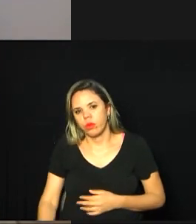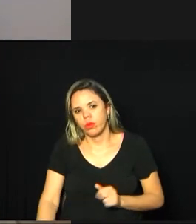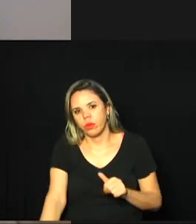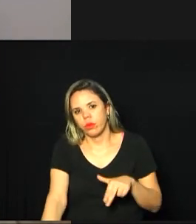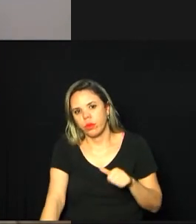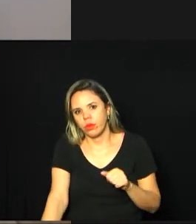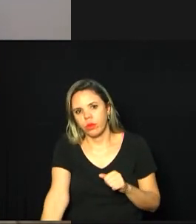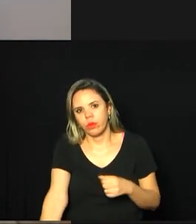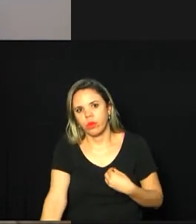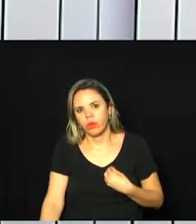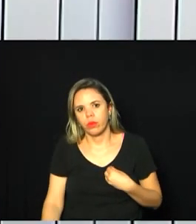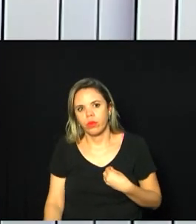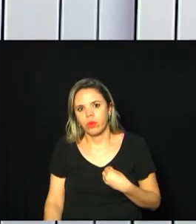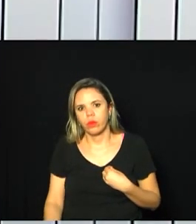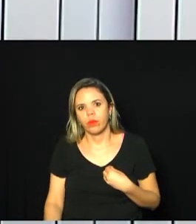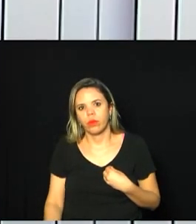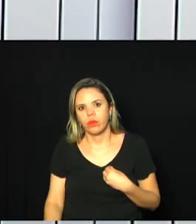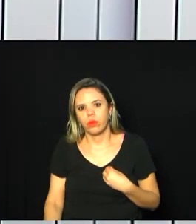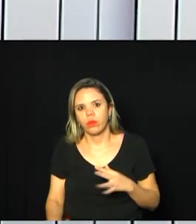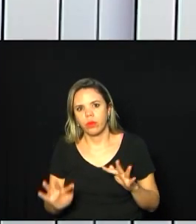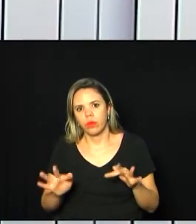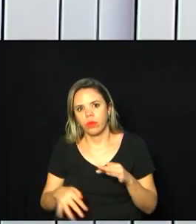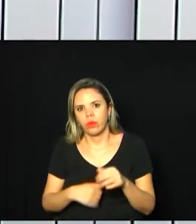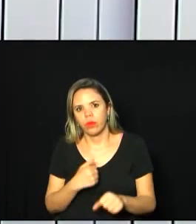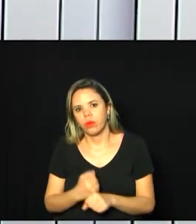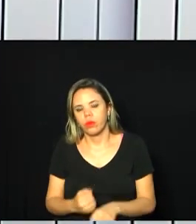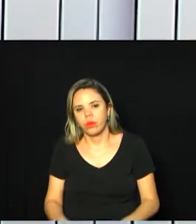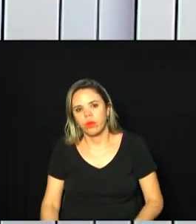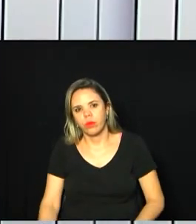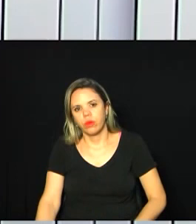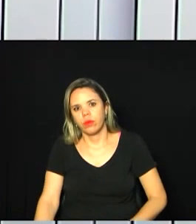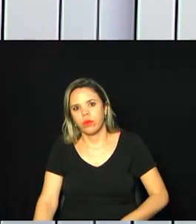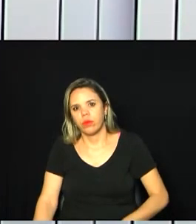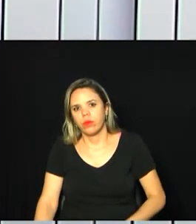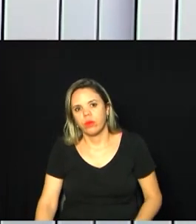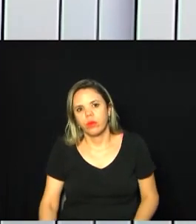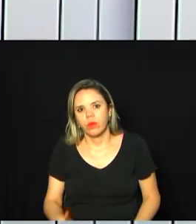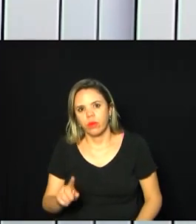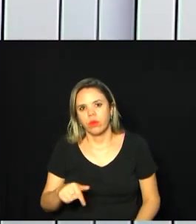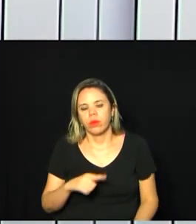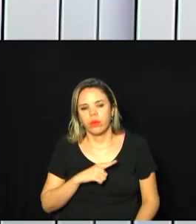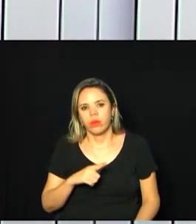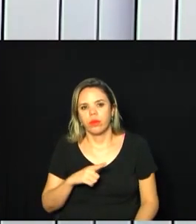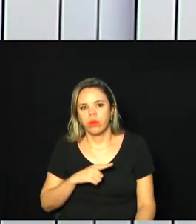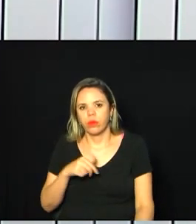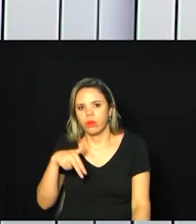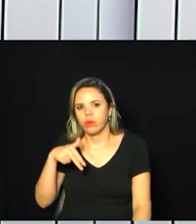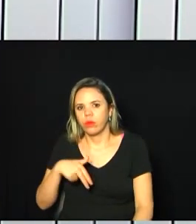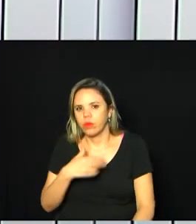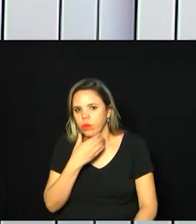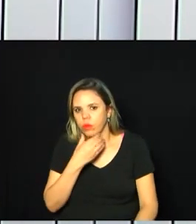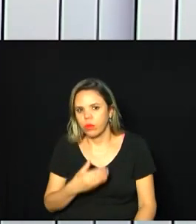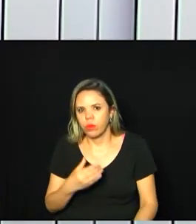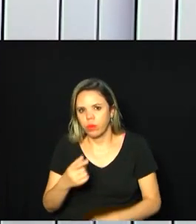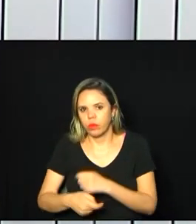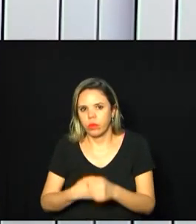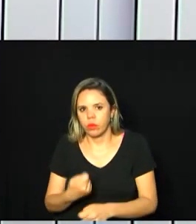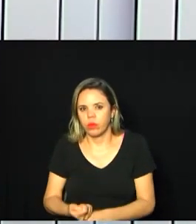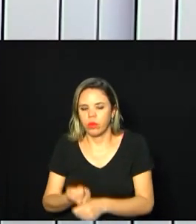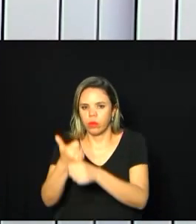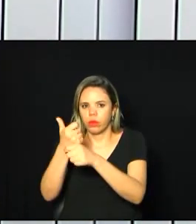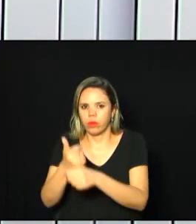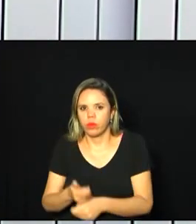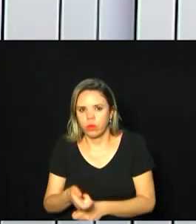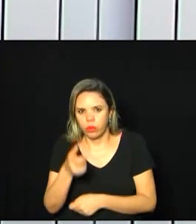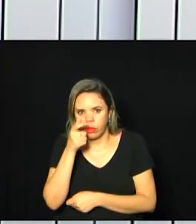Ana, nós estamos chegando no fim do ano e, com isso, nós temos Natal, Réveillon, nós estamos